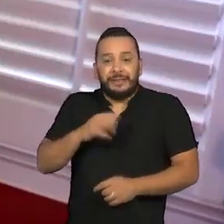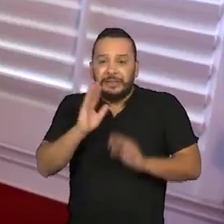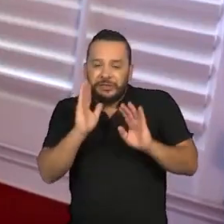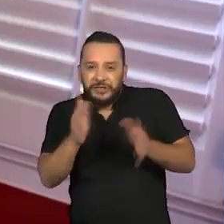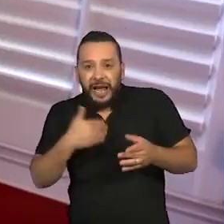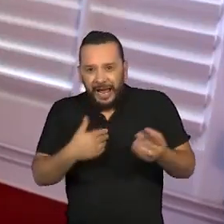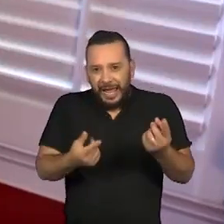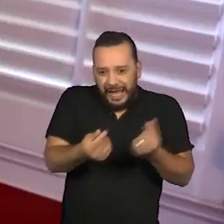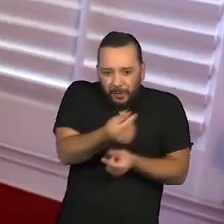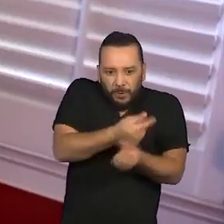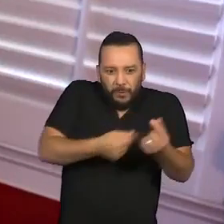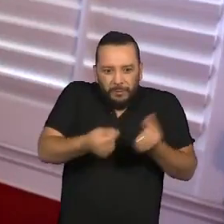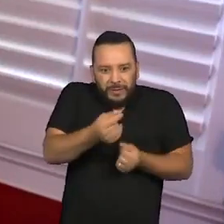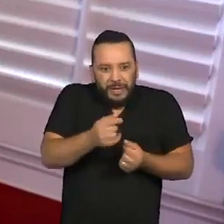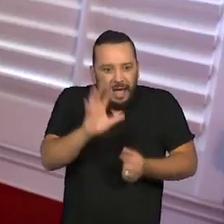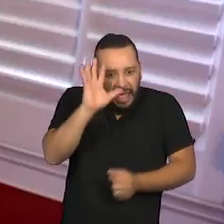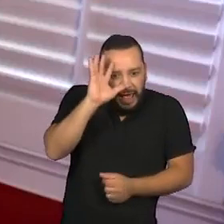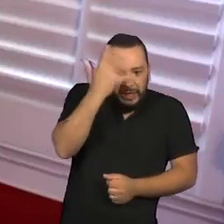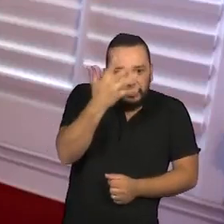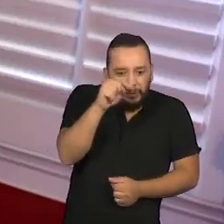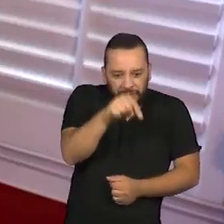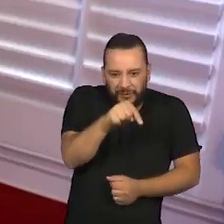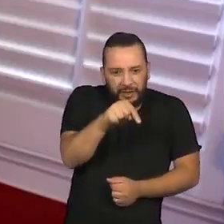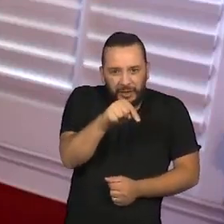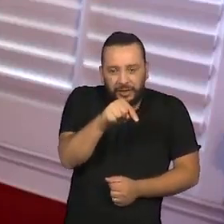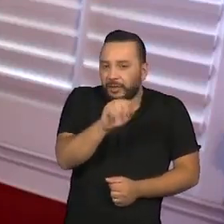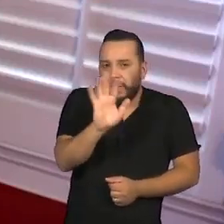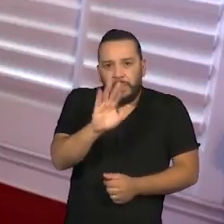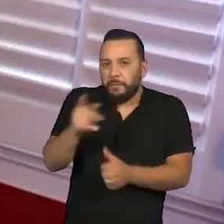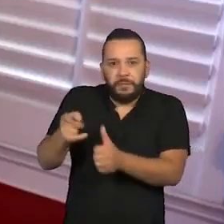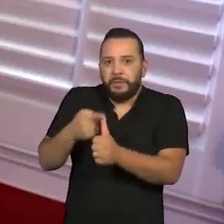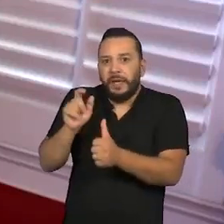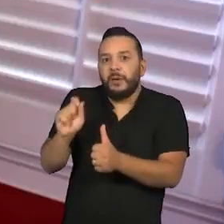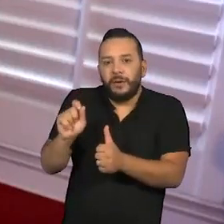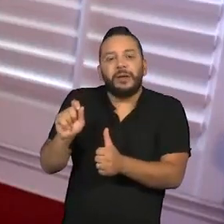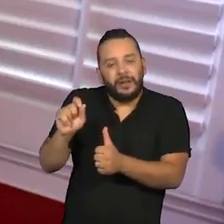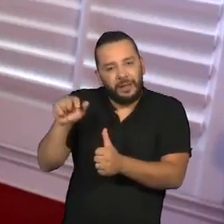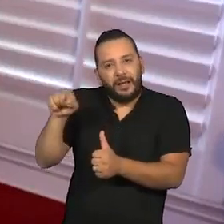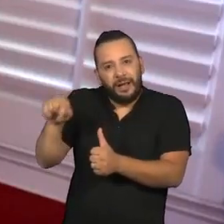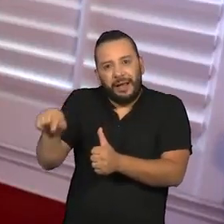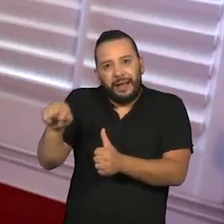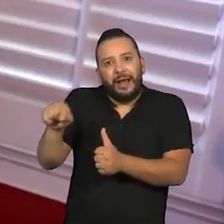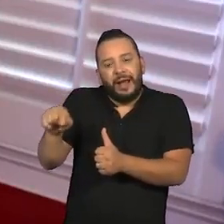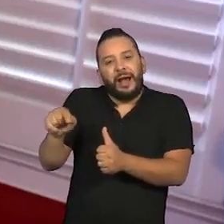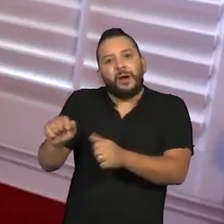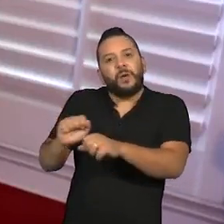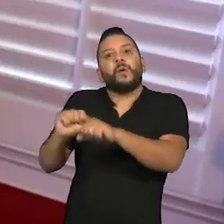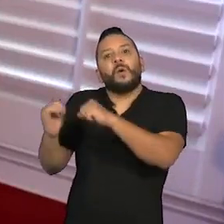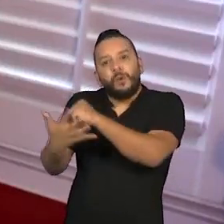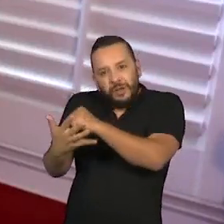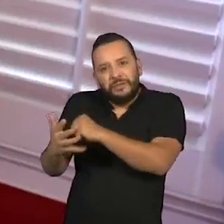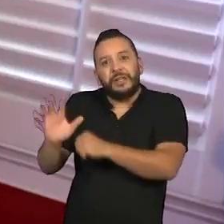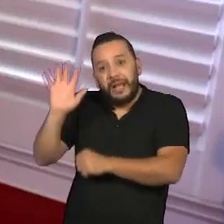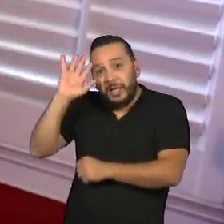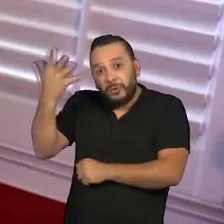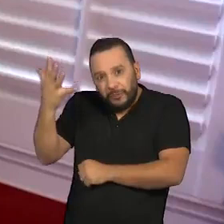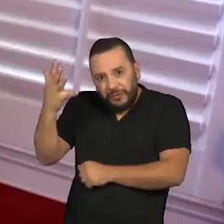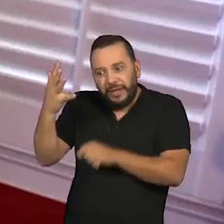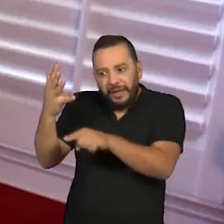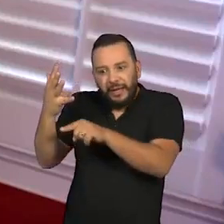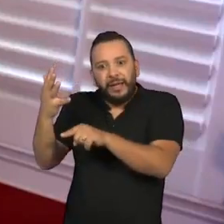medidas. No momento, a gente está tratando de evitar que o baque econômico seja ainda mais profundo do que